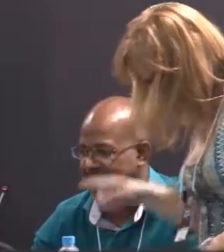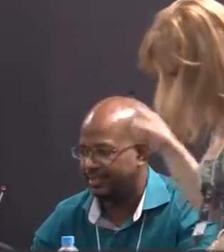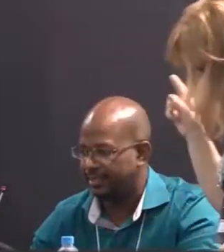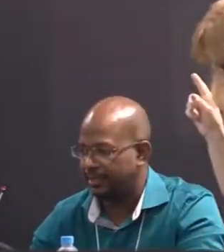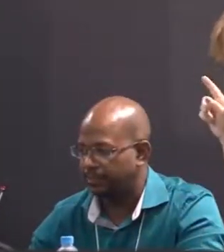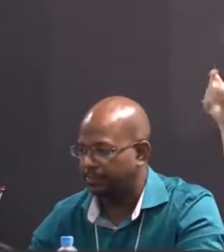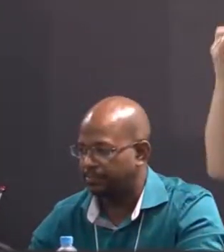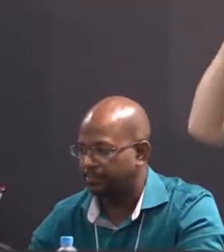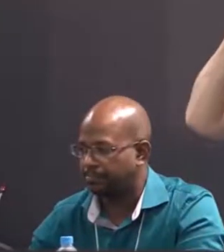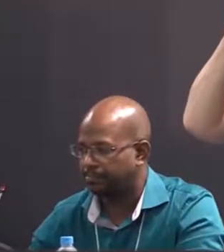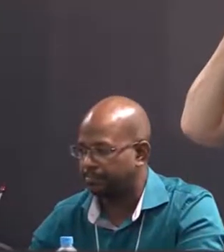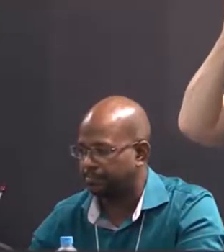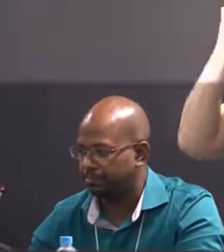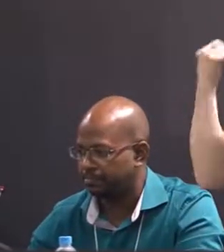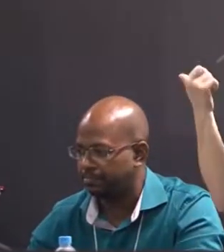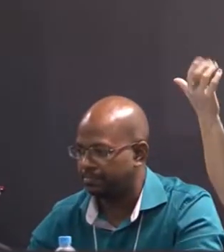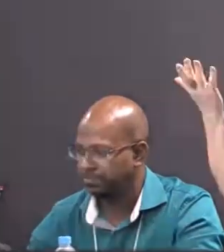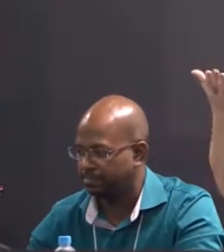intérpretes.